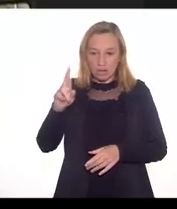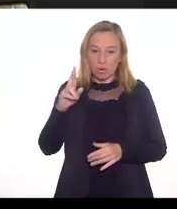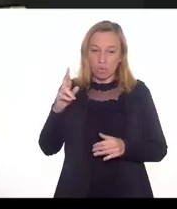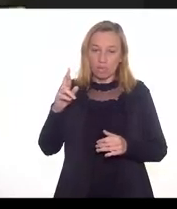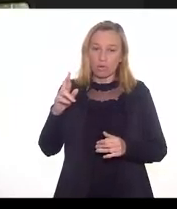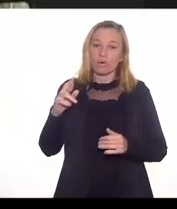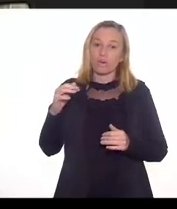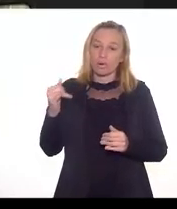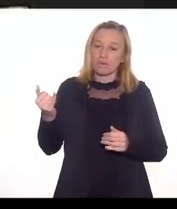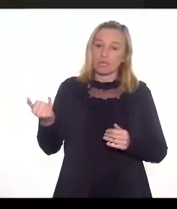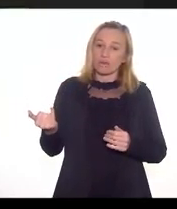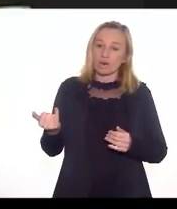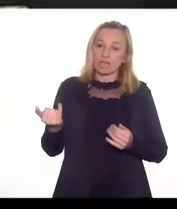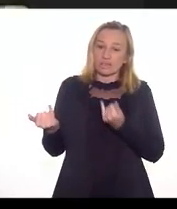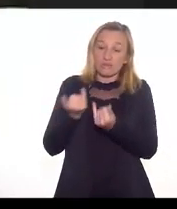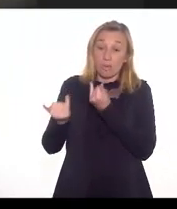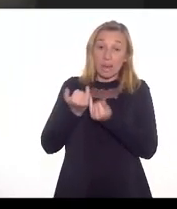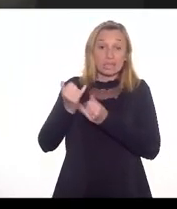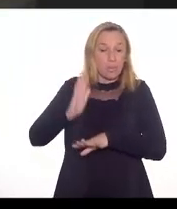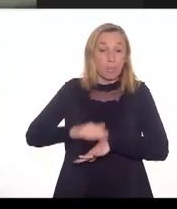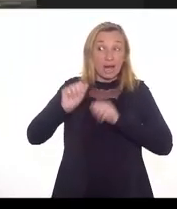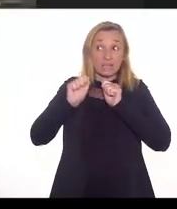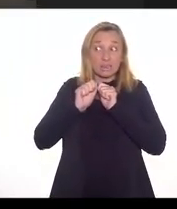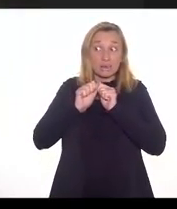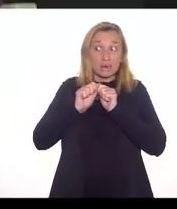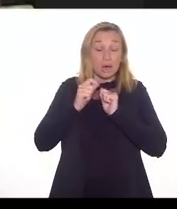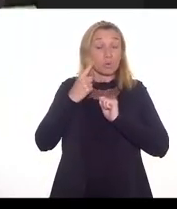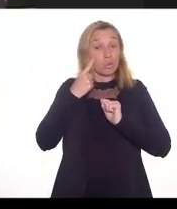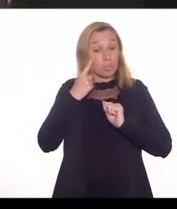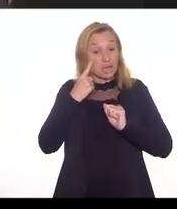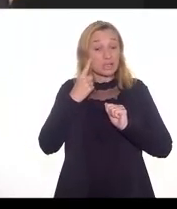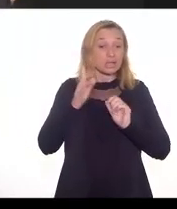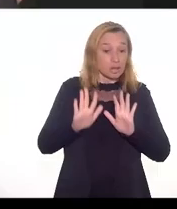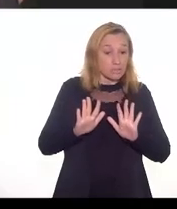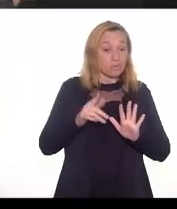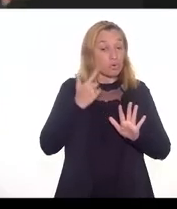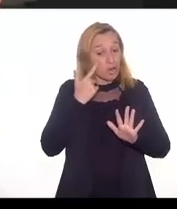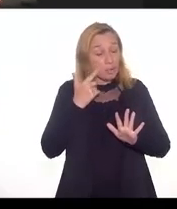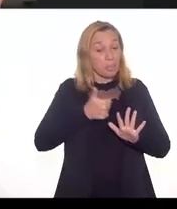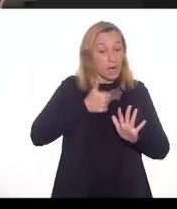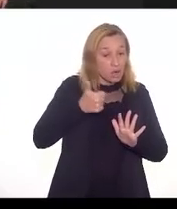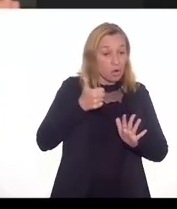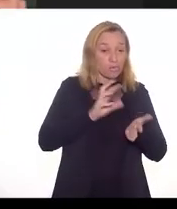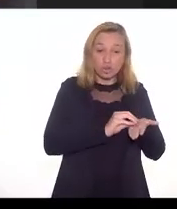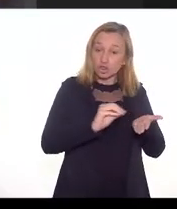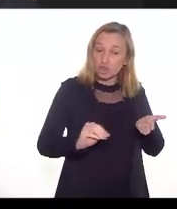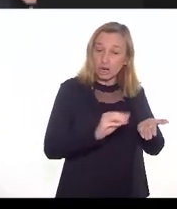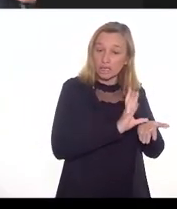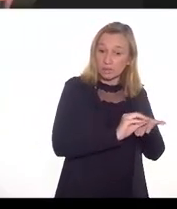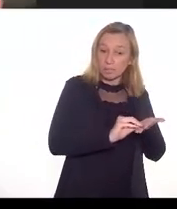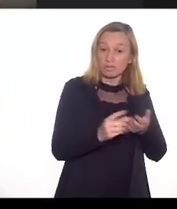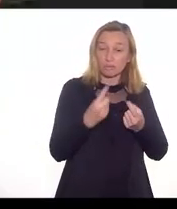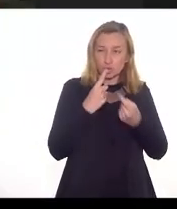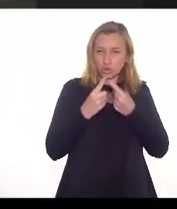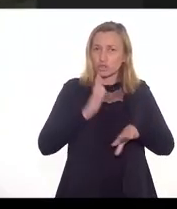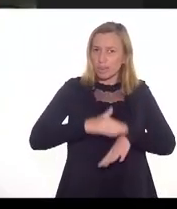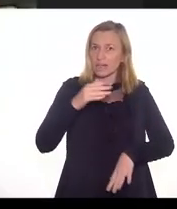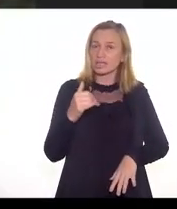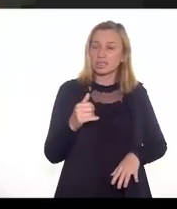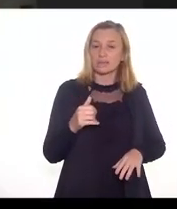mais um problema, uma questão. Que é justamente se é da escola ou se é do conselho. Eu vou retirar de pauta. Vamos discutir mais esse